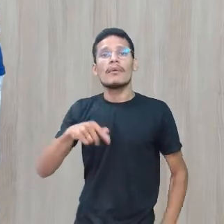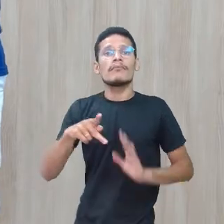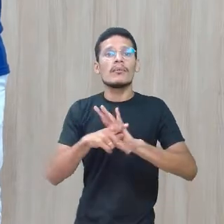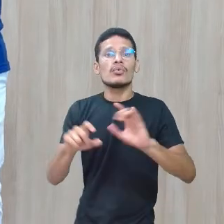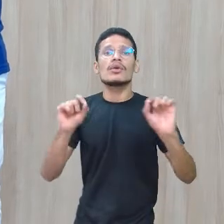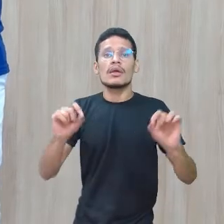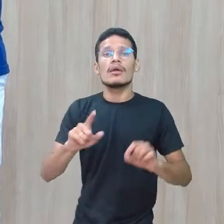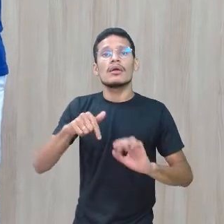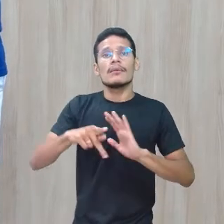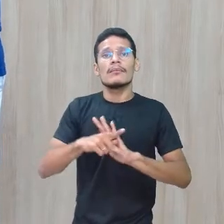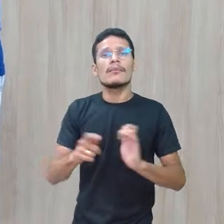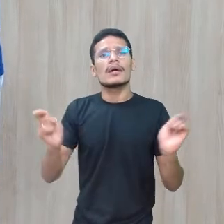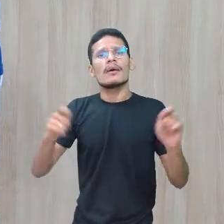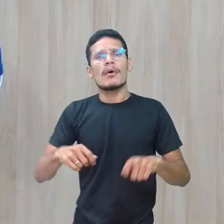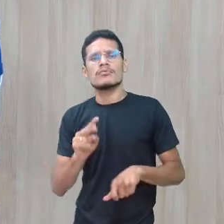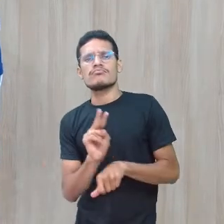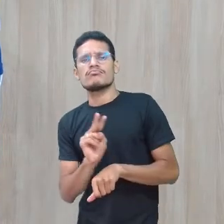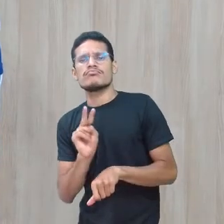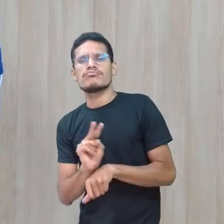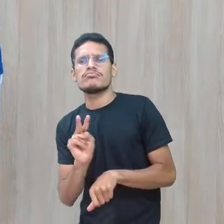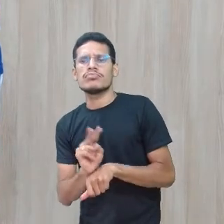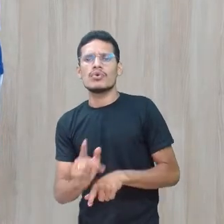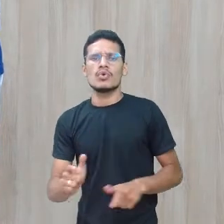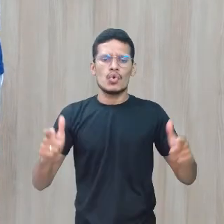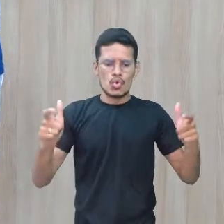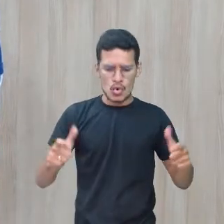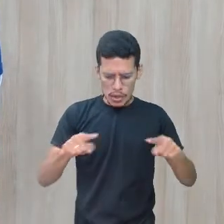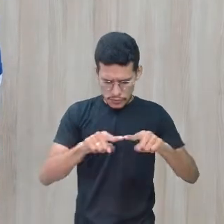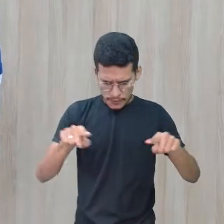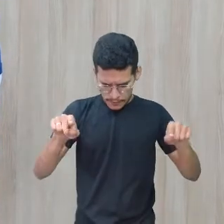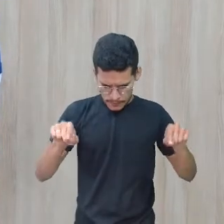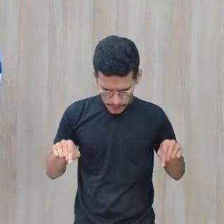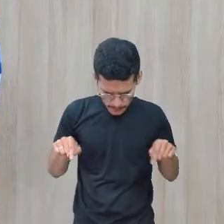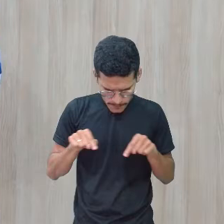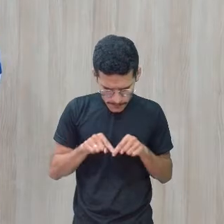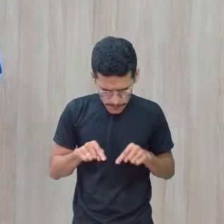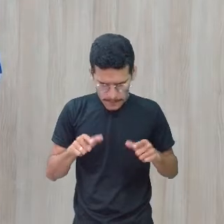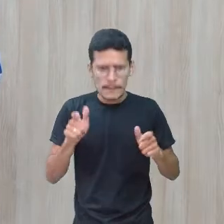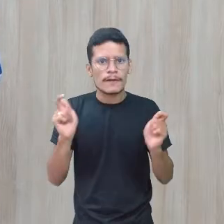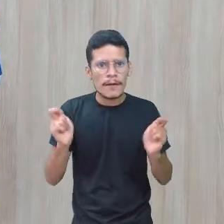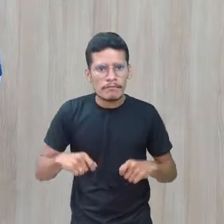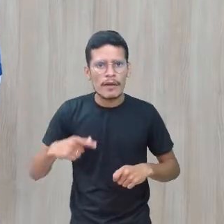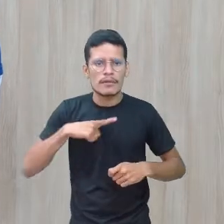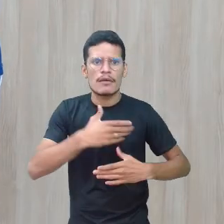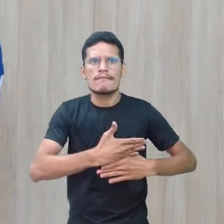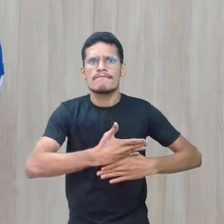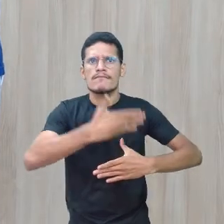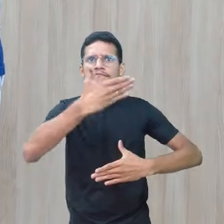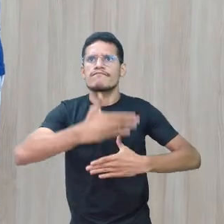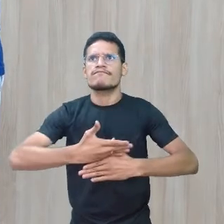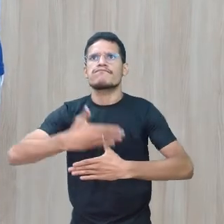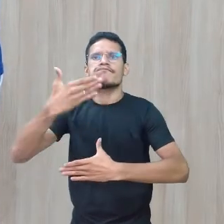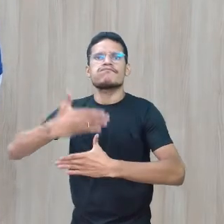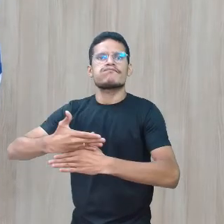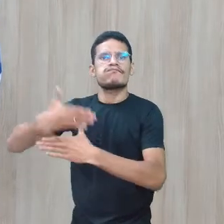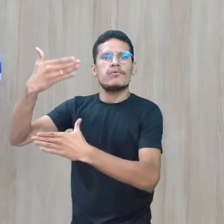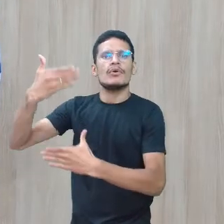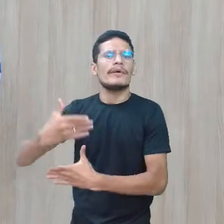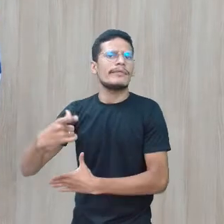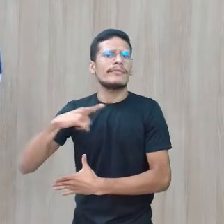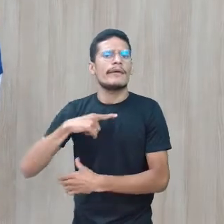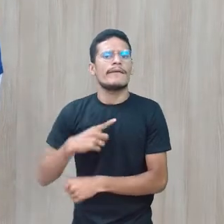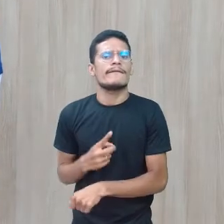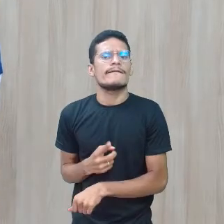é uma fortificação, ou seja, um local cercado, né, por muralhas para fortificar